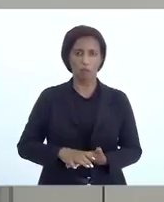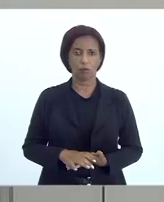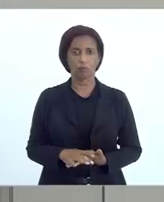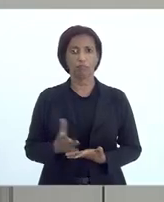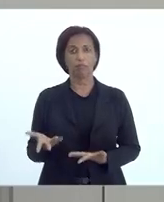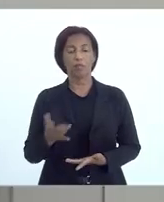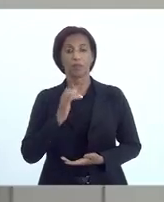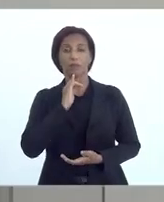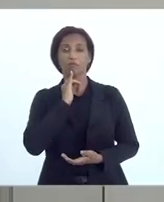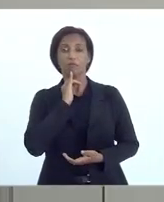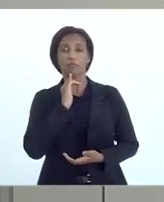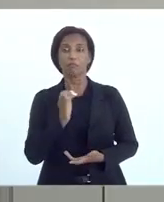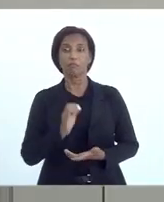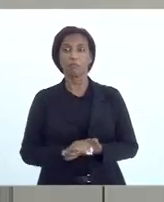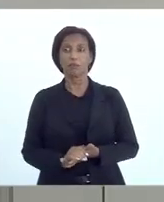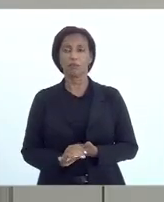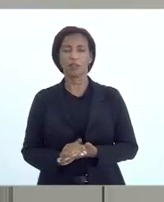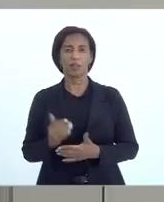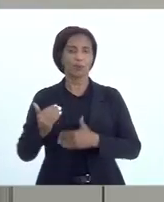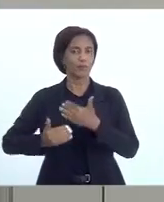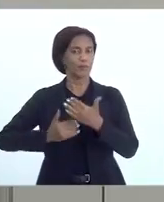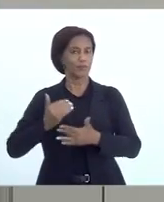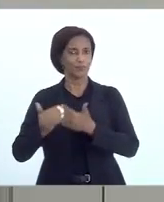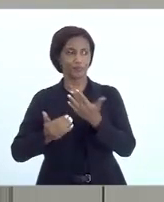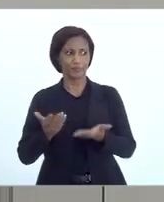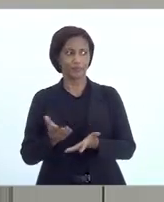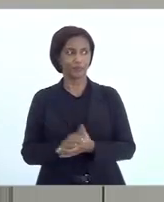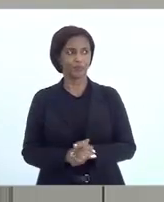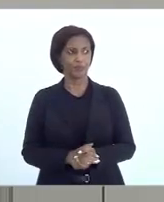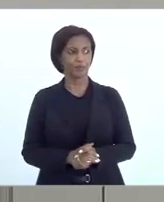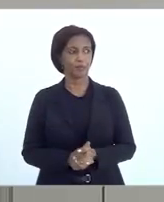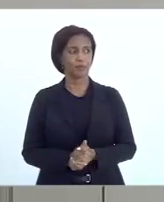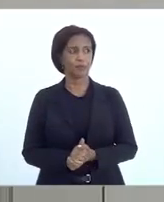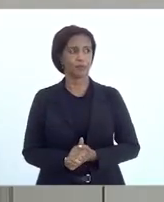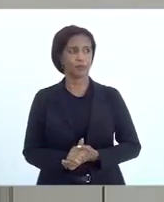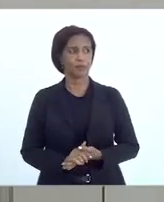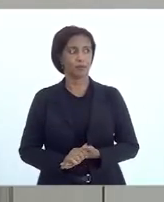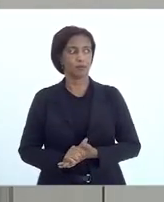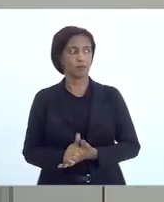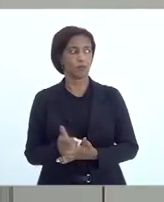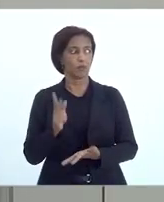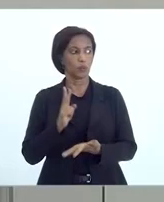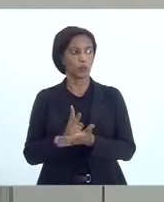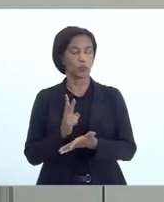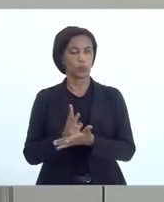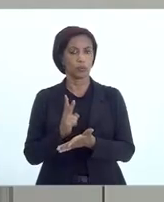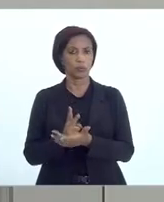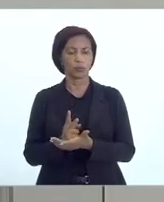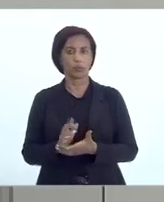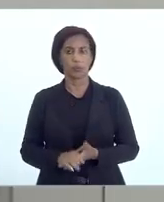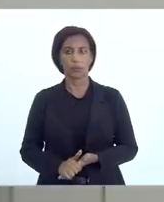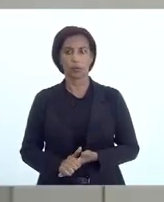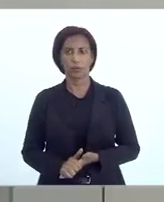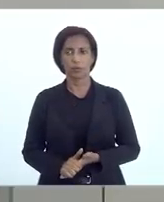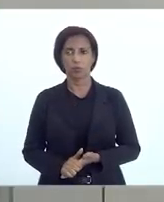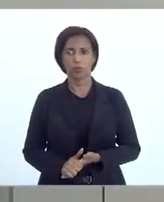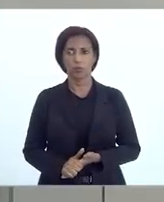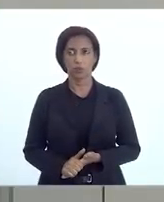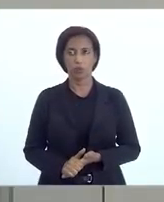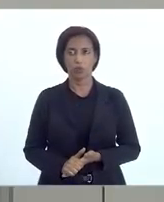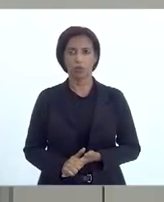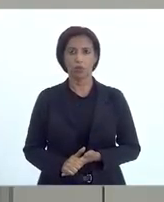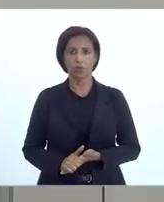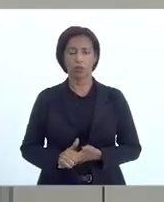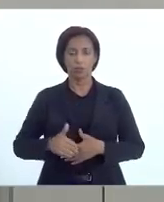veto Mas infelizmente não prosperou o e continuamos nessa nessa